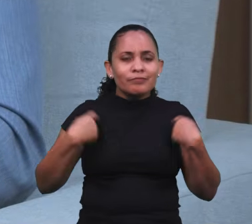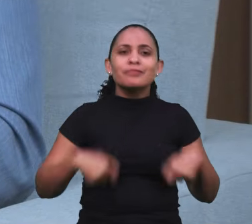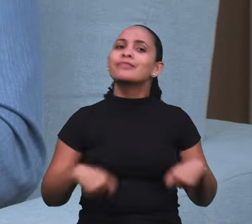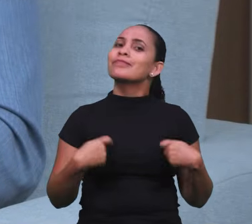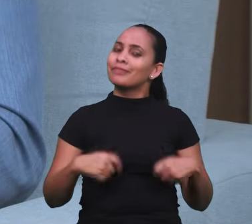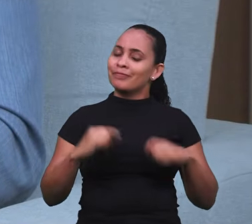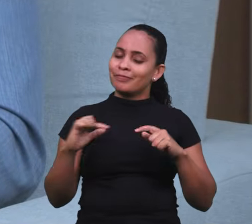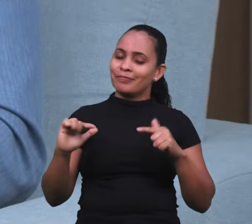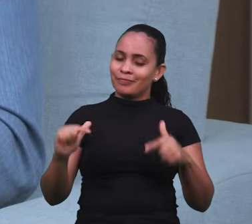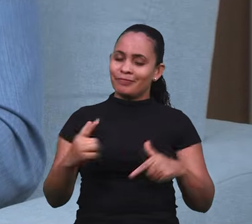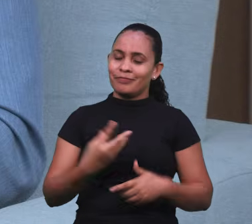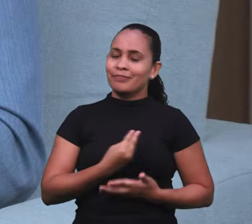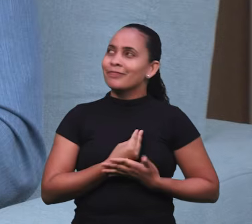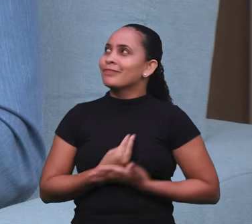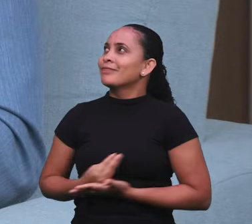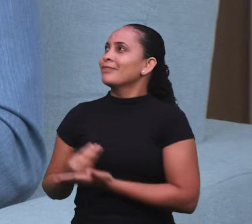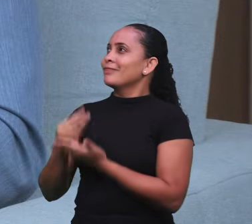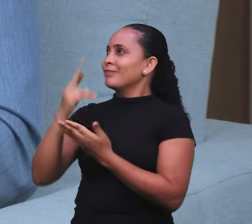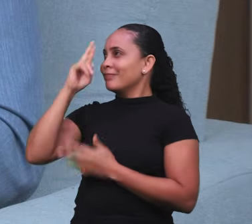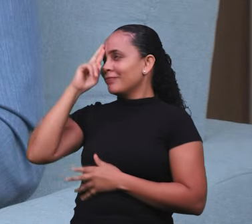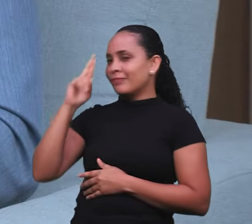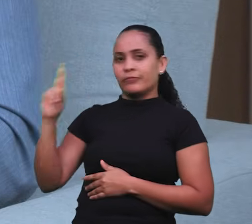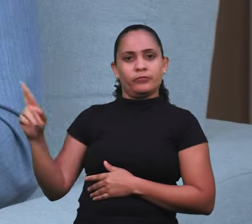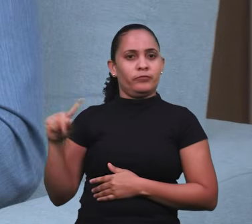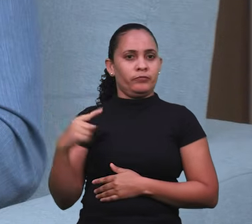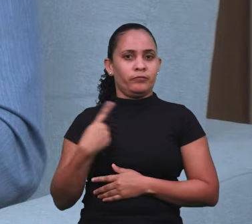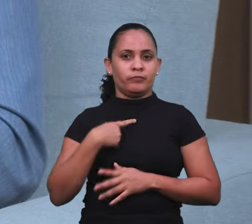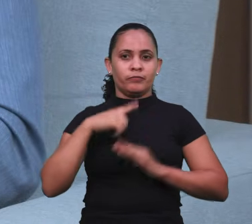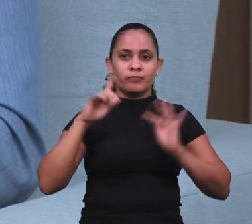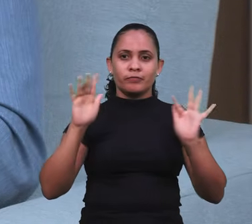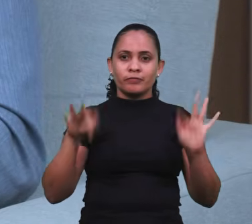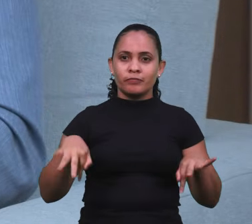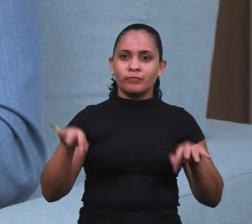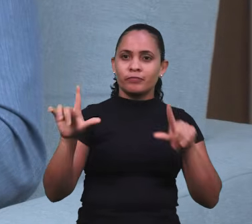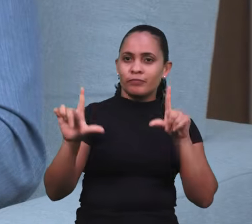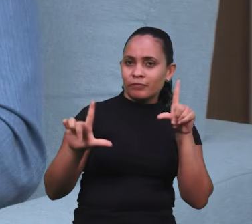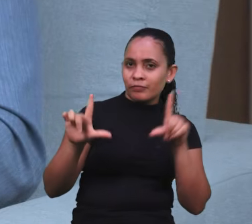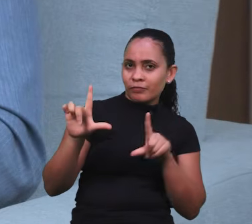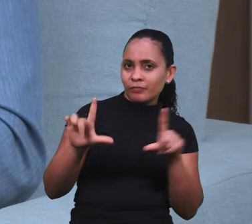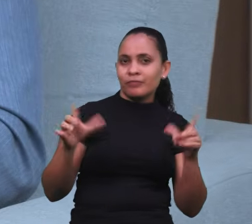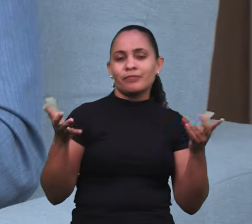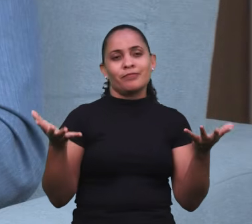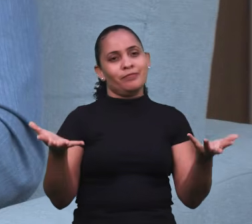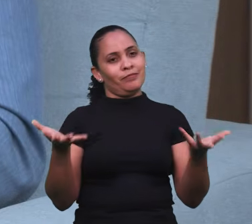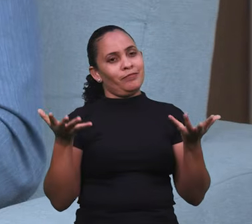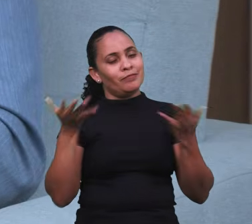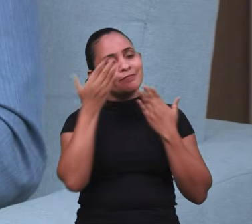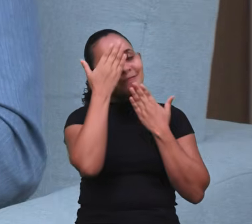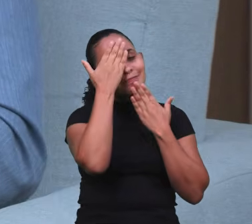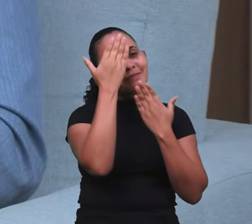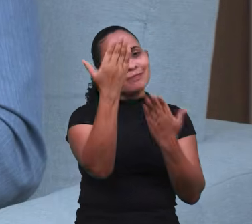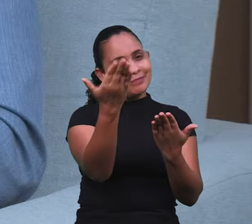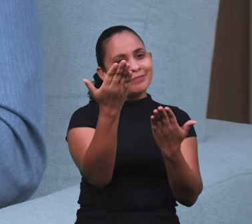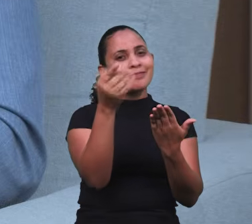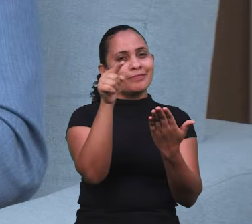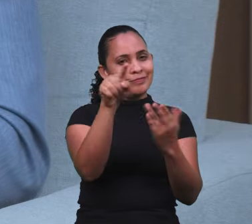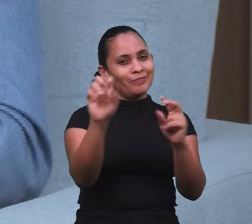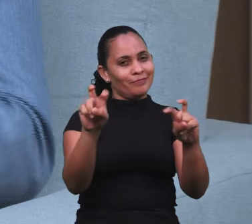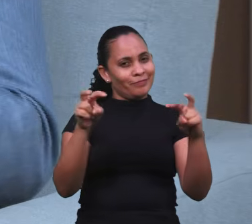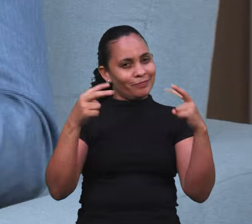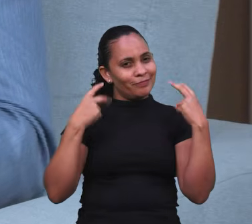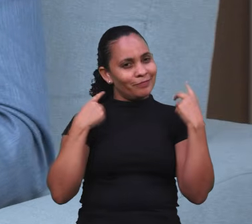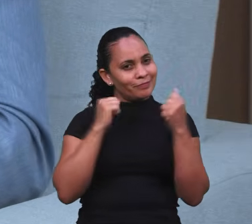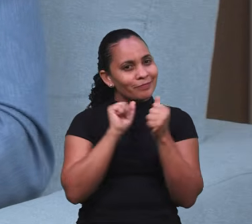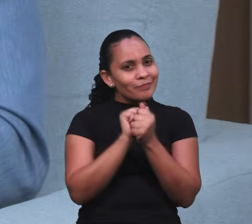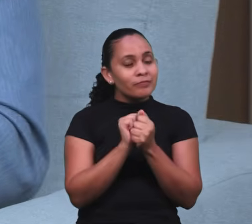necessitado. Assim tem sido a vida daquele que se entrega ao Senhor. Estamos chegando no final do nosso programa e queremos aqui